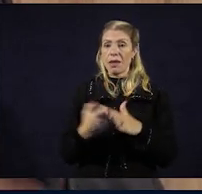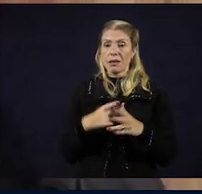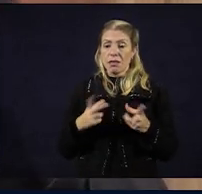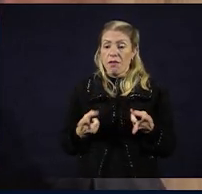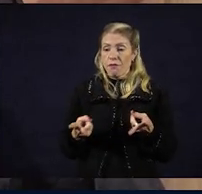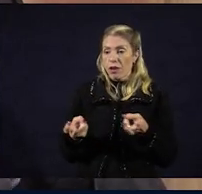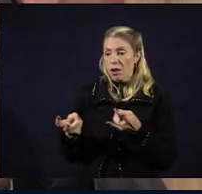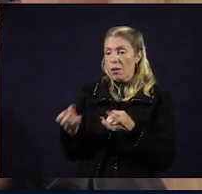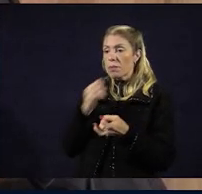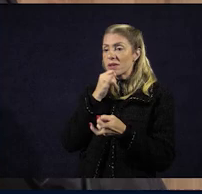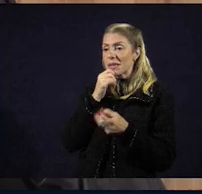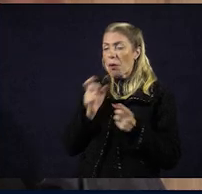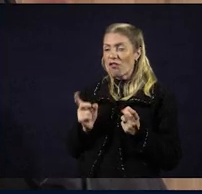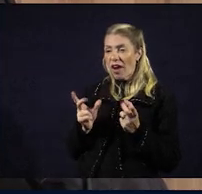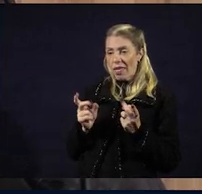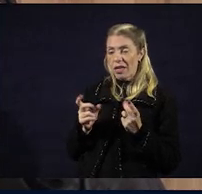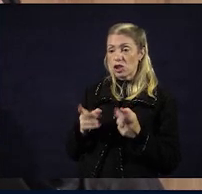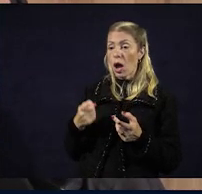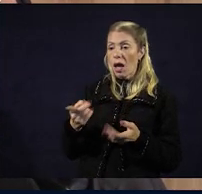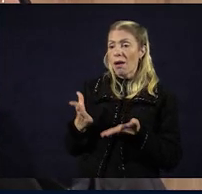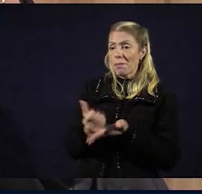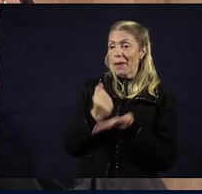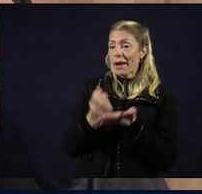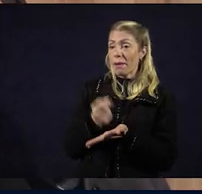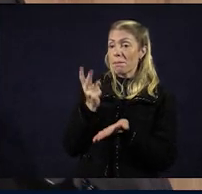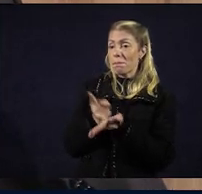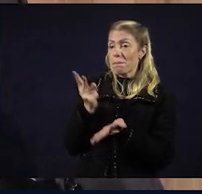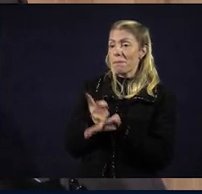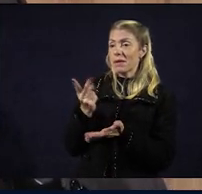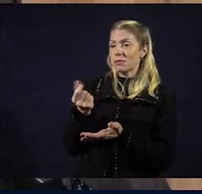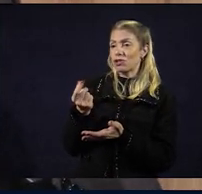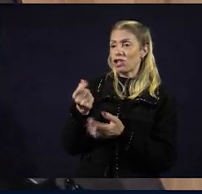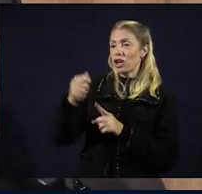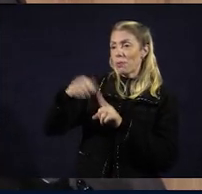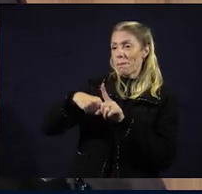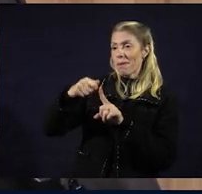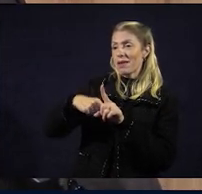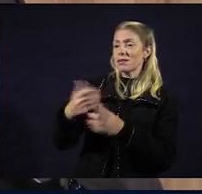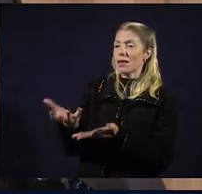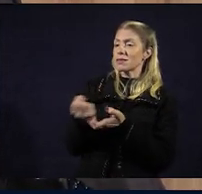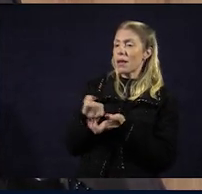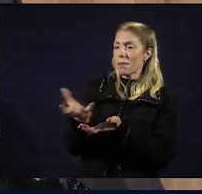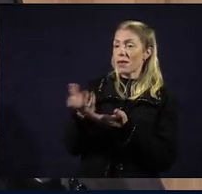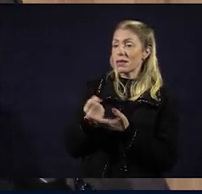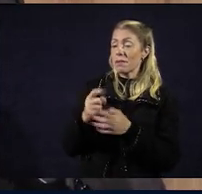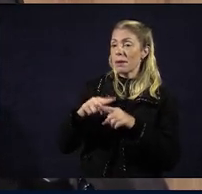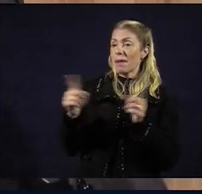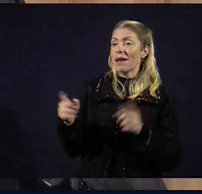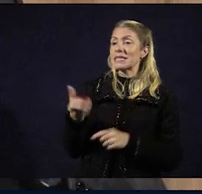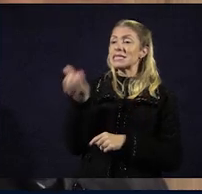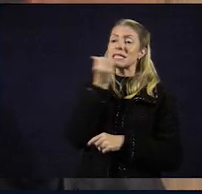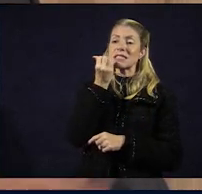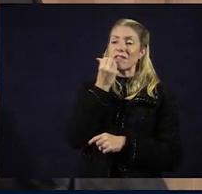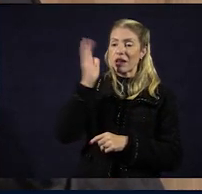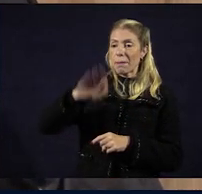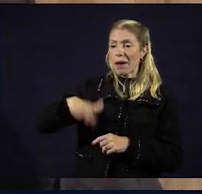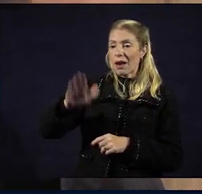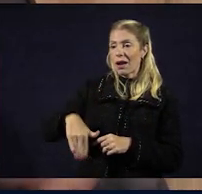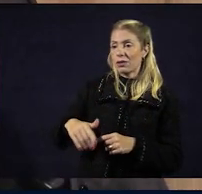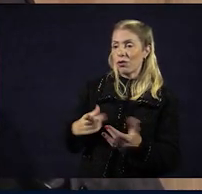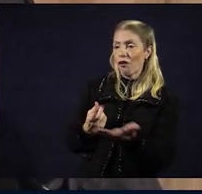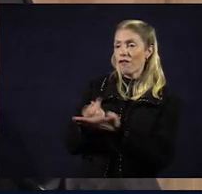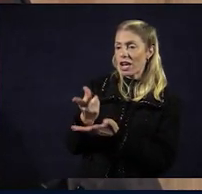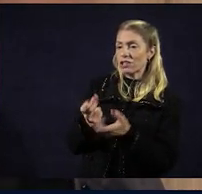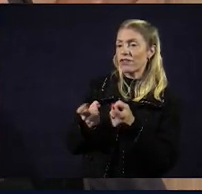lá uma Varejista da fatura Todo mês a mesma coisa aí tem a black friday fatura um pouquinho mais o natal fatura bem mas